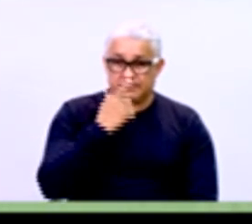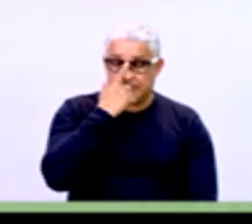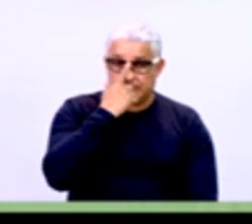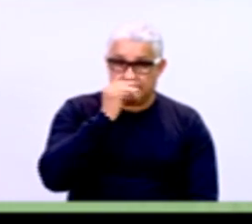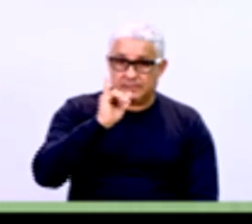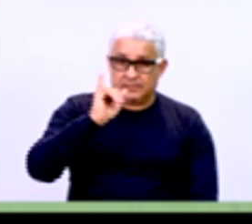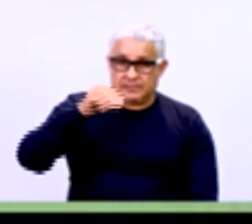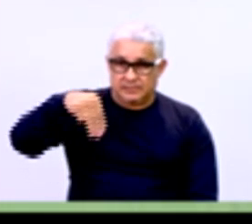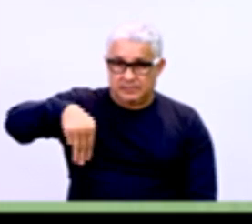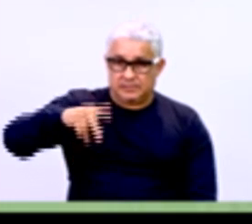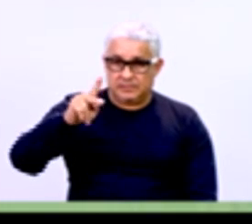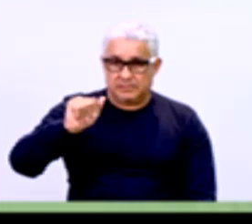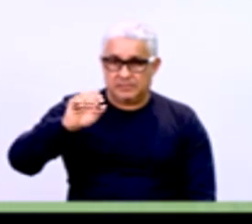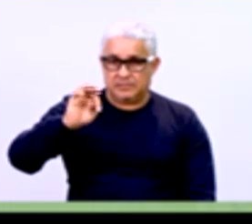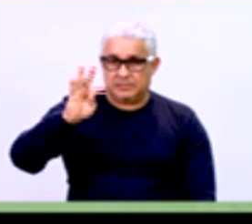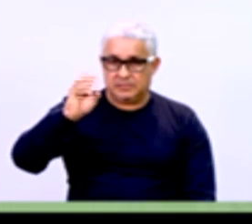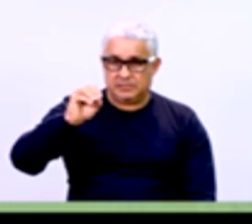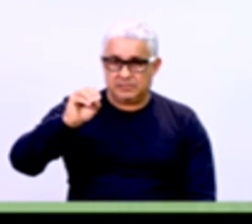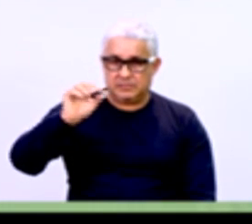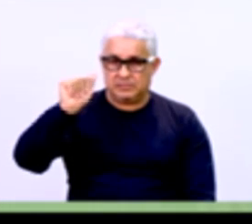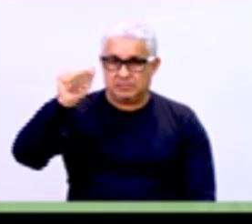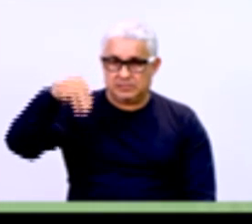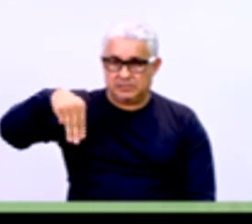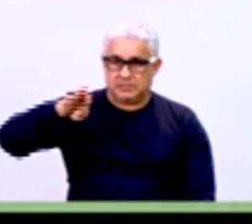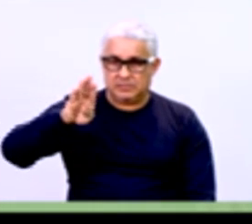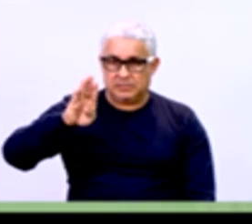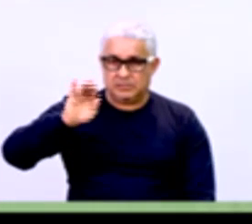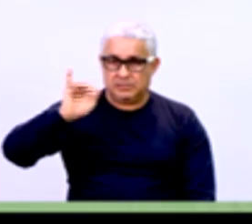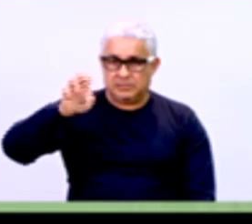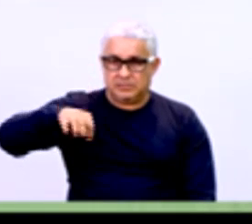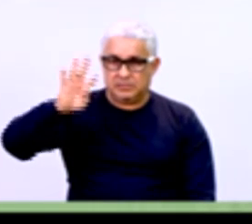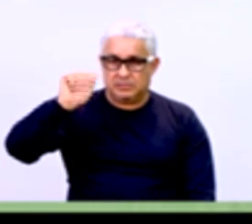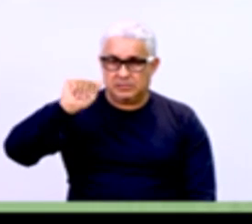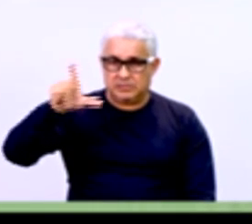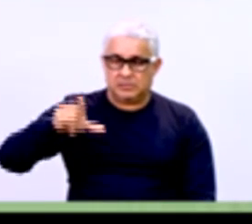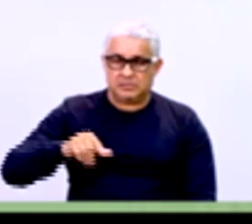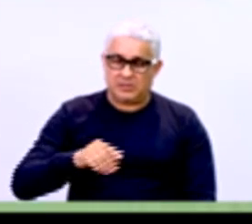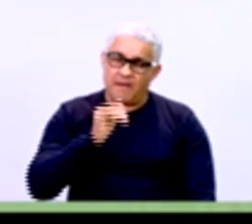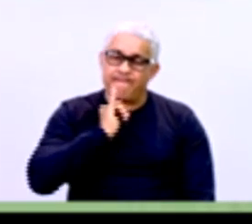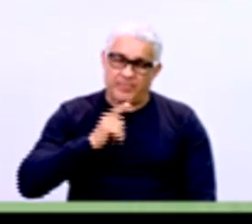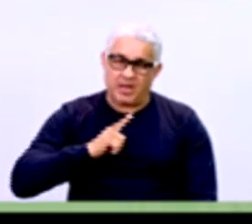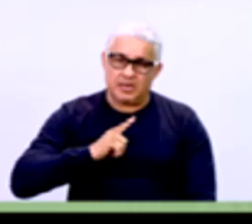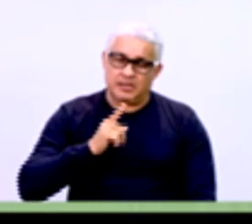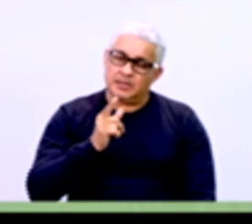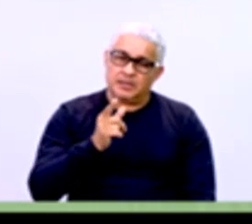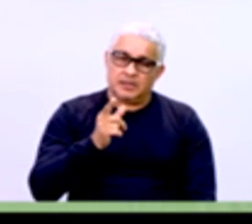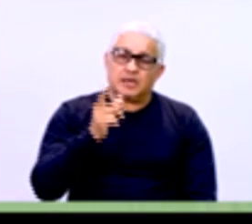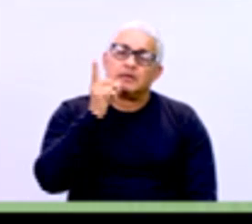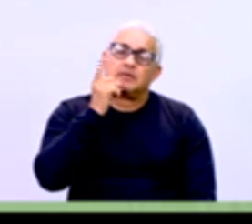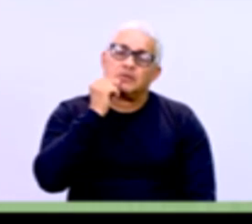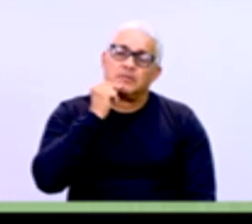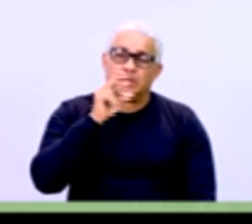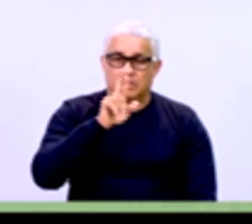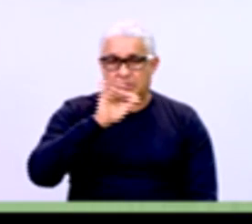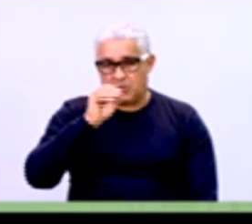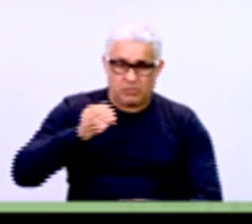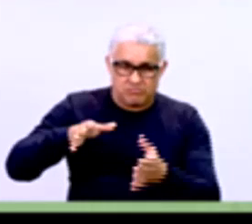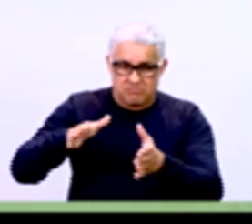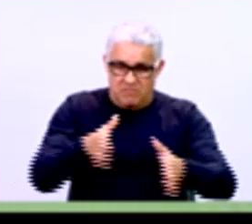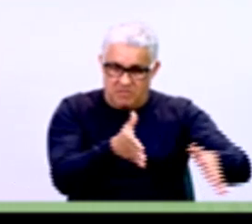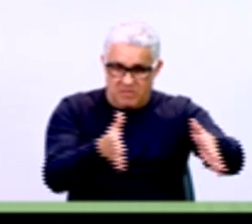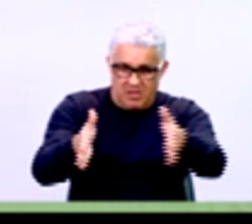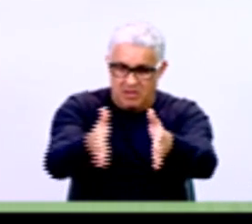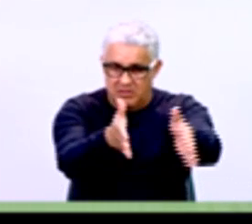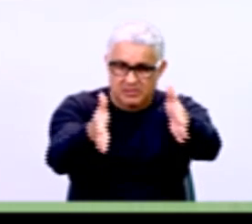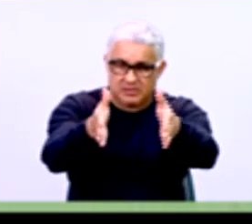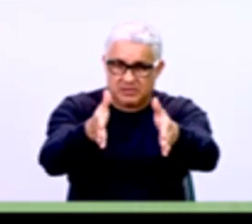impacto ambiental? Você tem lá um rio. Esse rio, ele para ele ser considerado,